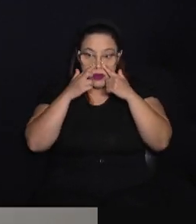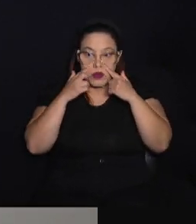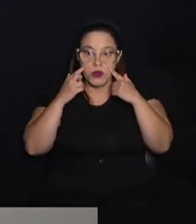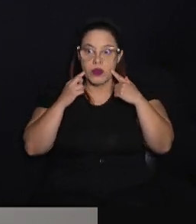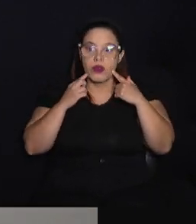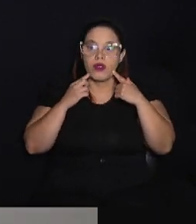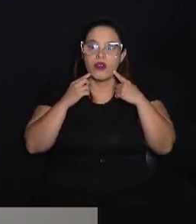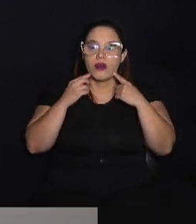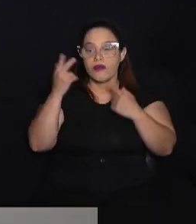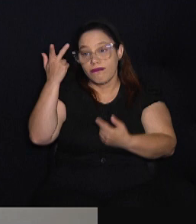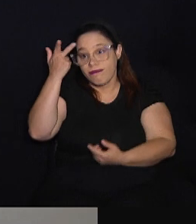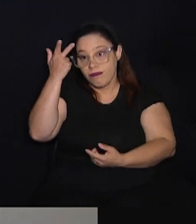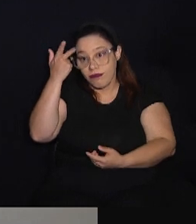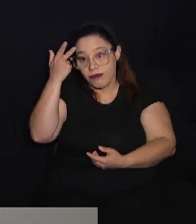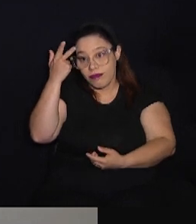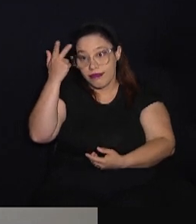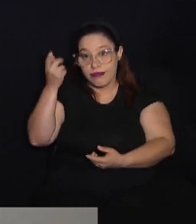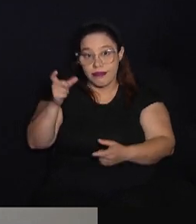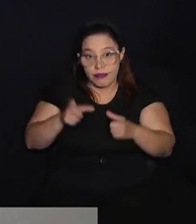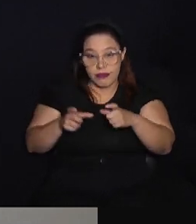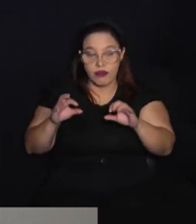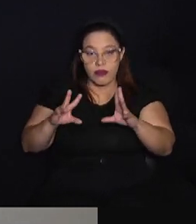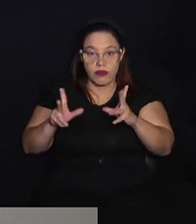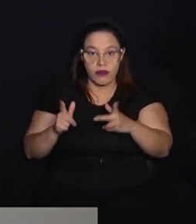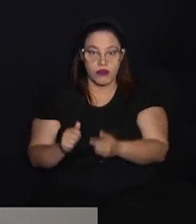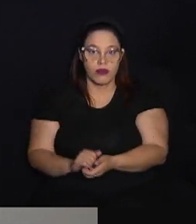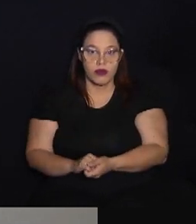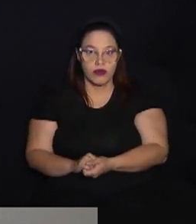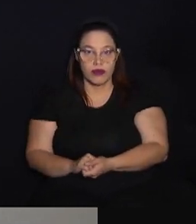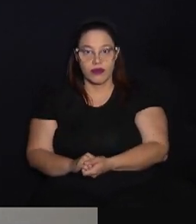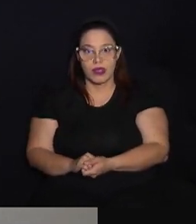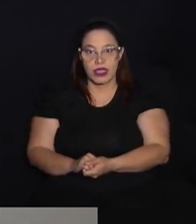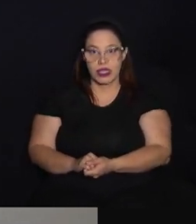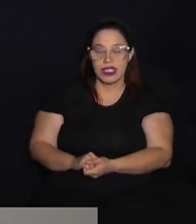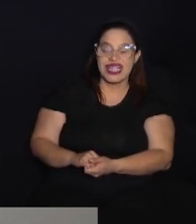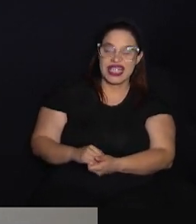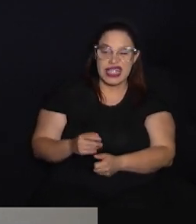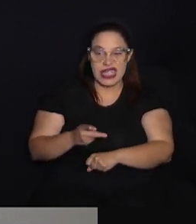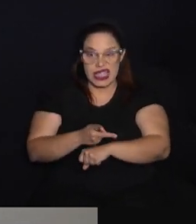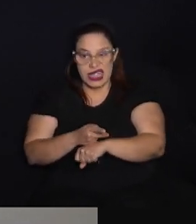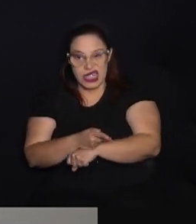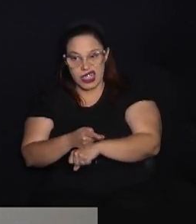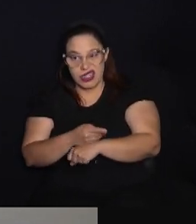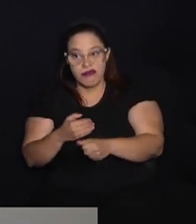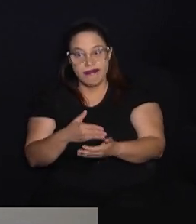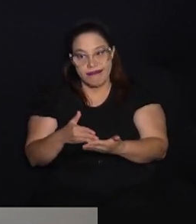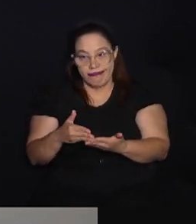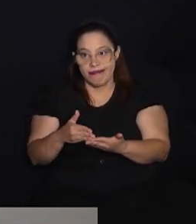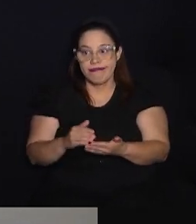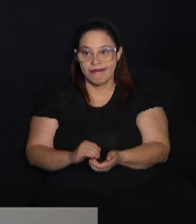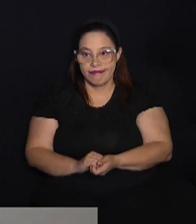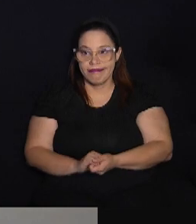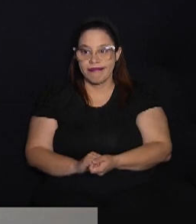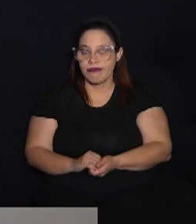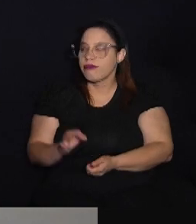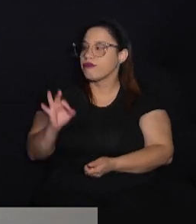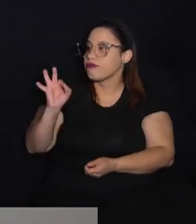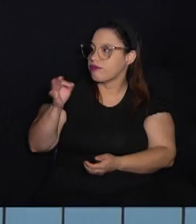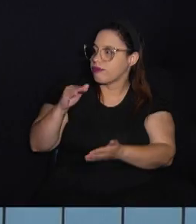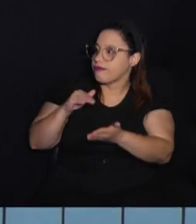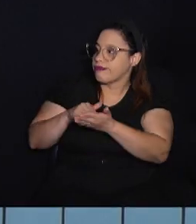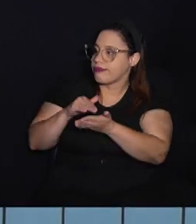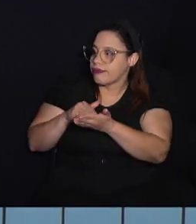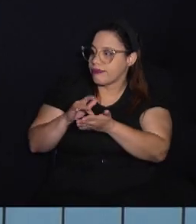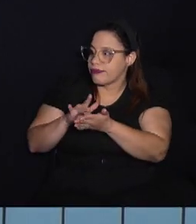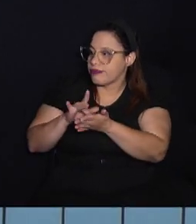que é o mais comum na população em geral, aí o paciente se obriga a procurar um pouco mais cedo. Exatamente, né? Às